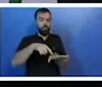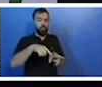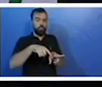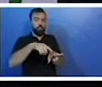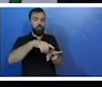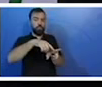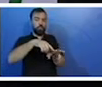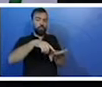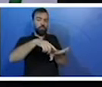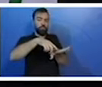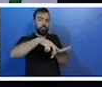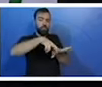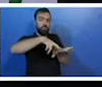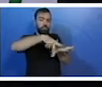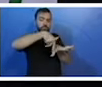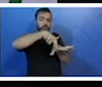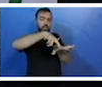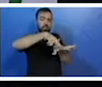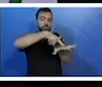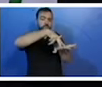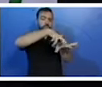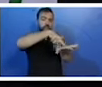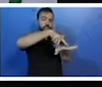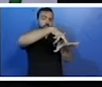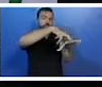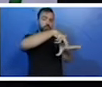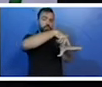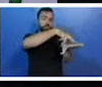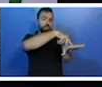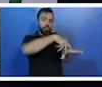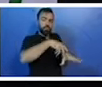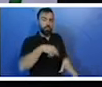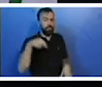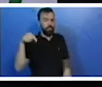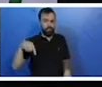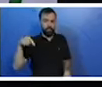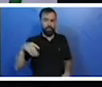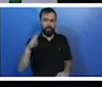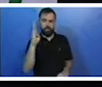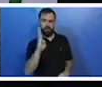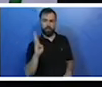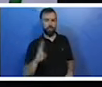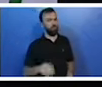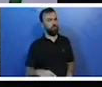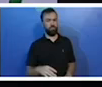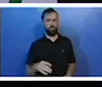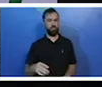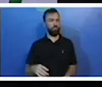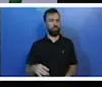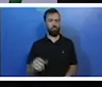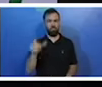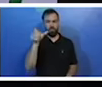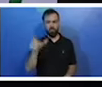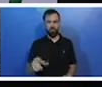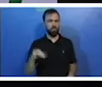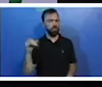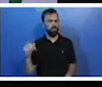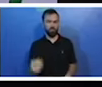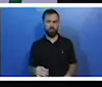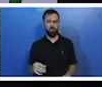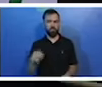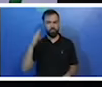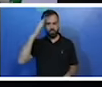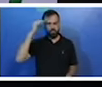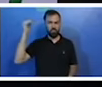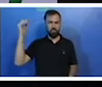skate. O skate, que é um esporte muito conhecido, muito famoso. O Brasil tem uma longa tradição de grandes skatistas, né? Aqui temos